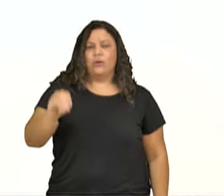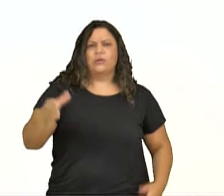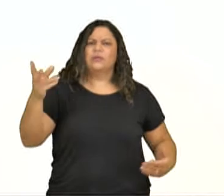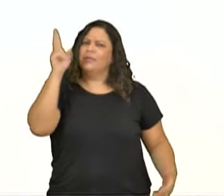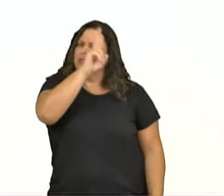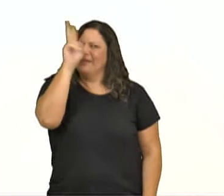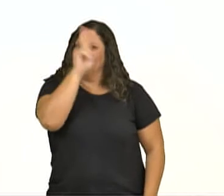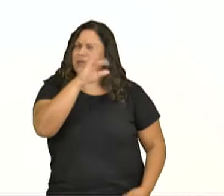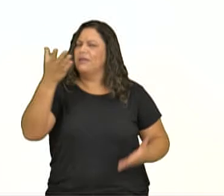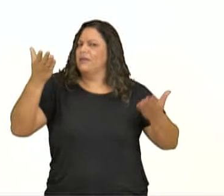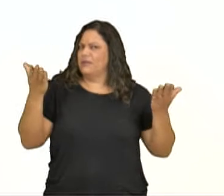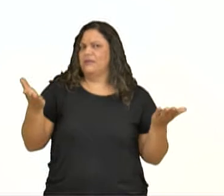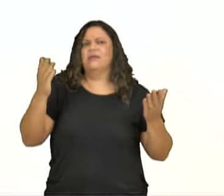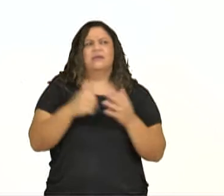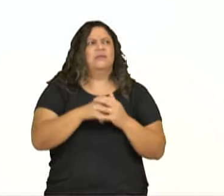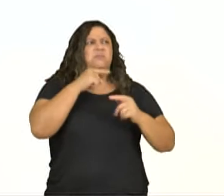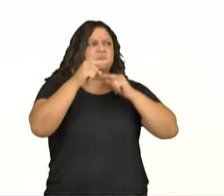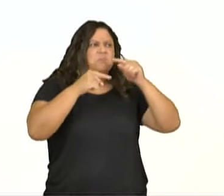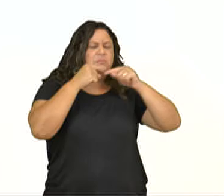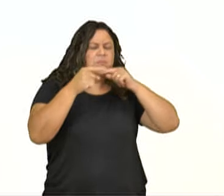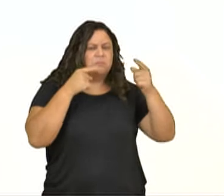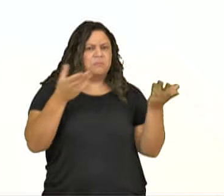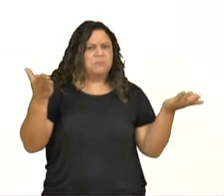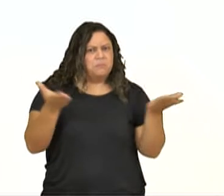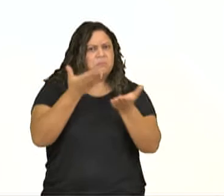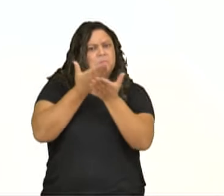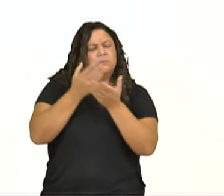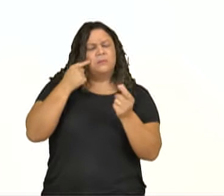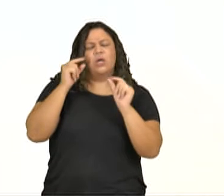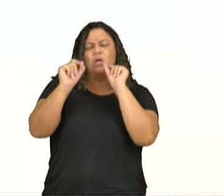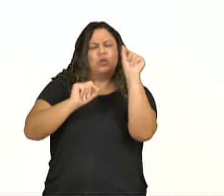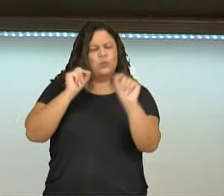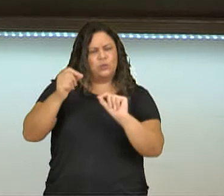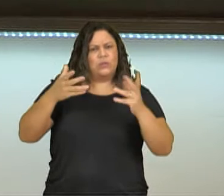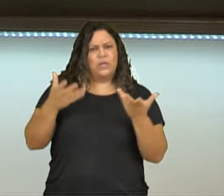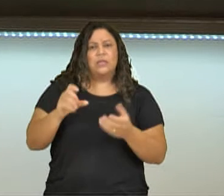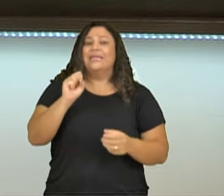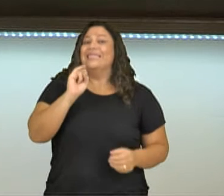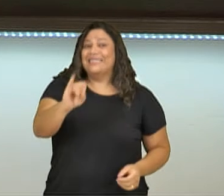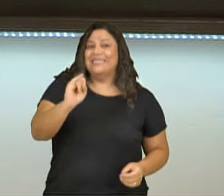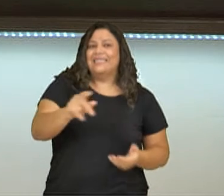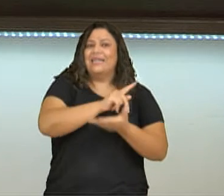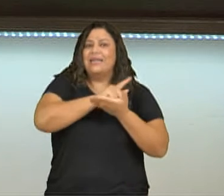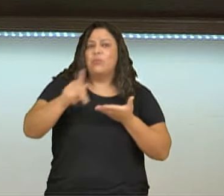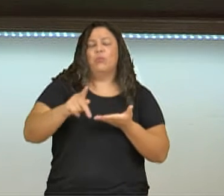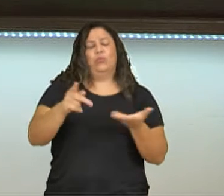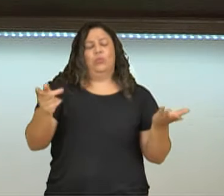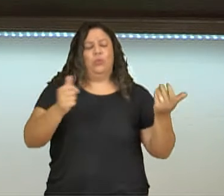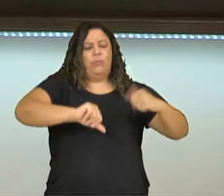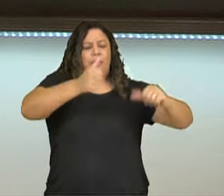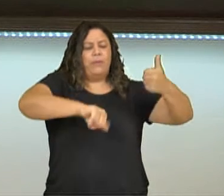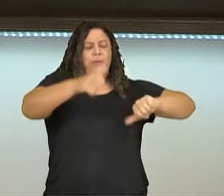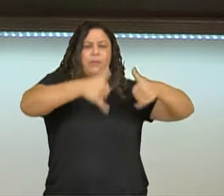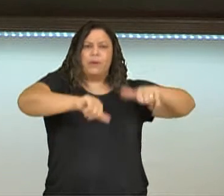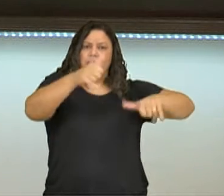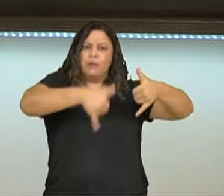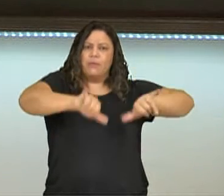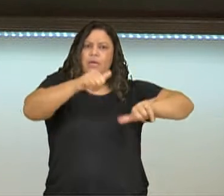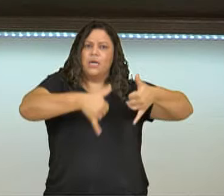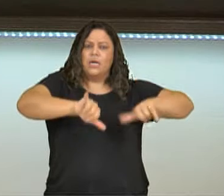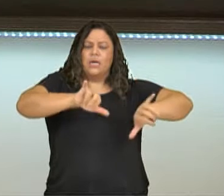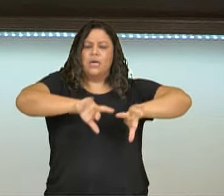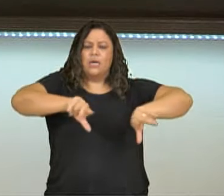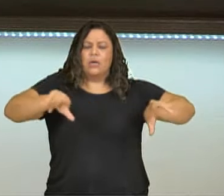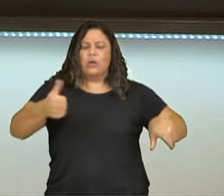aquela questão, aquele questionamento que nós fizemos? Se um reagente é totalmente puro, se uma reação química ocorre